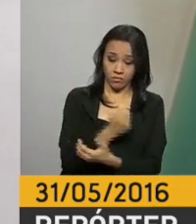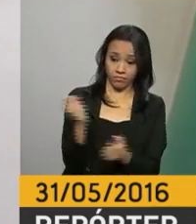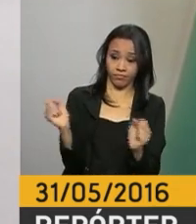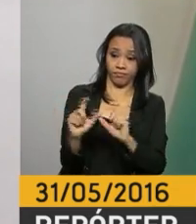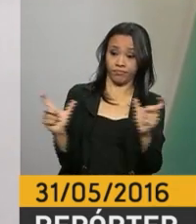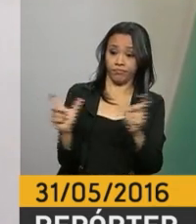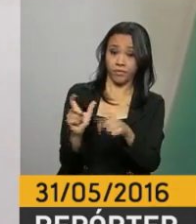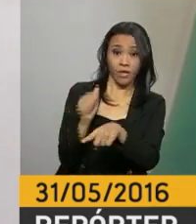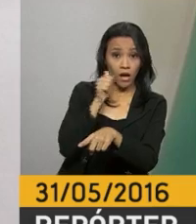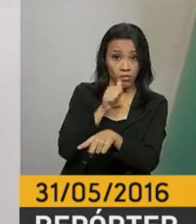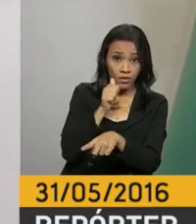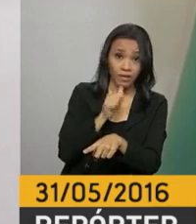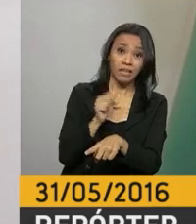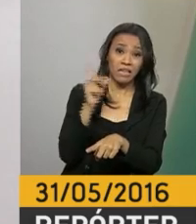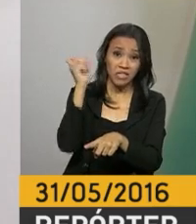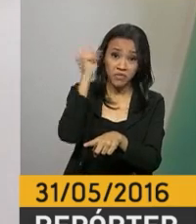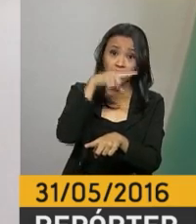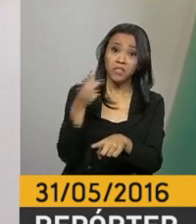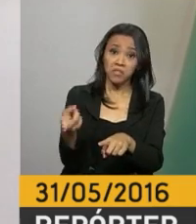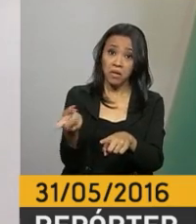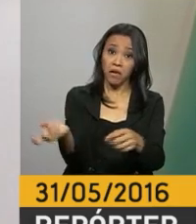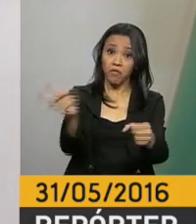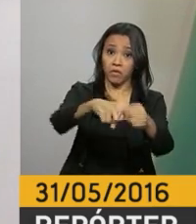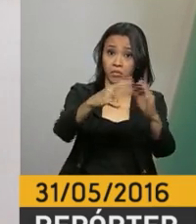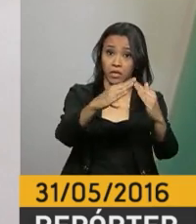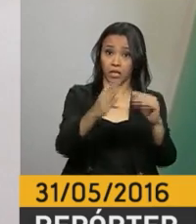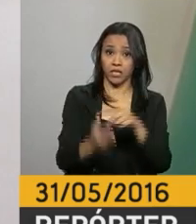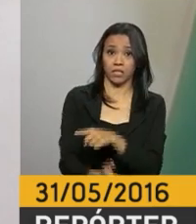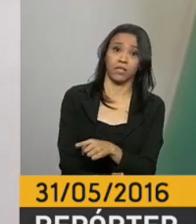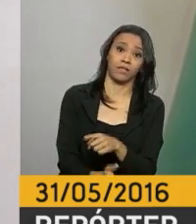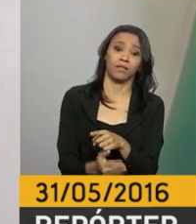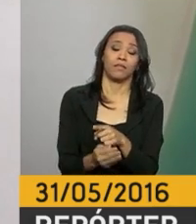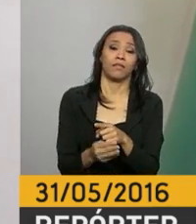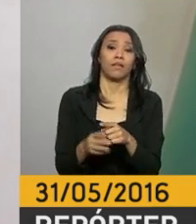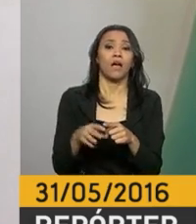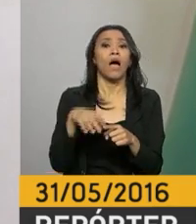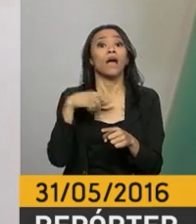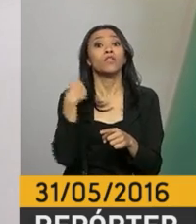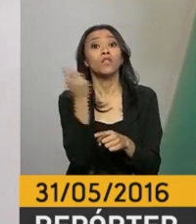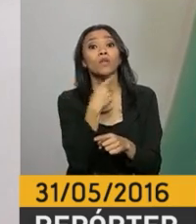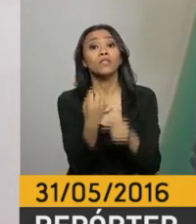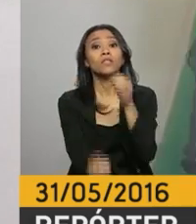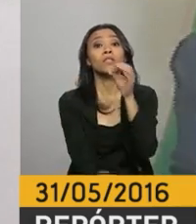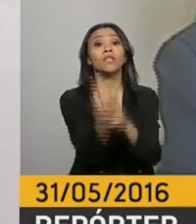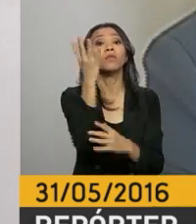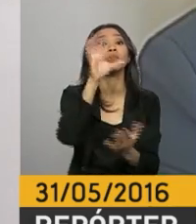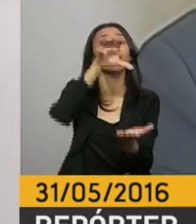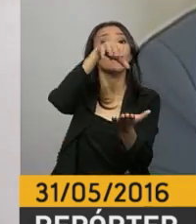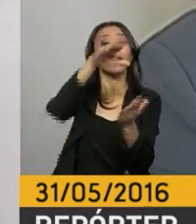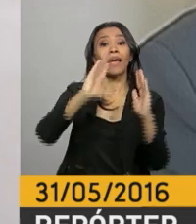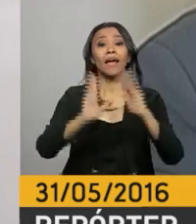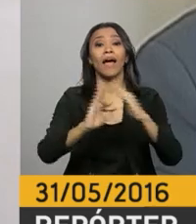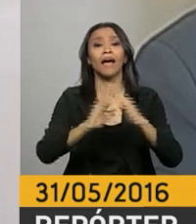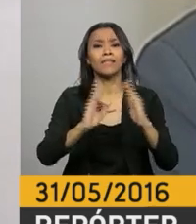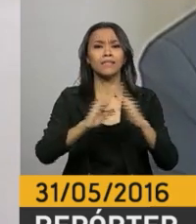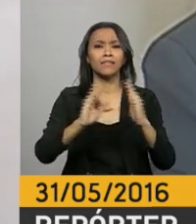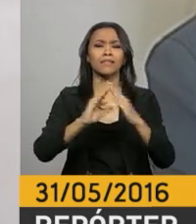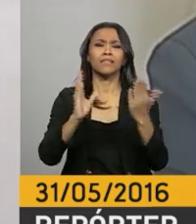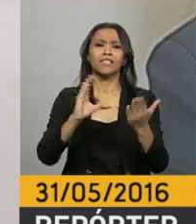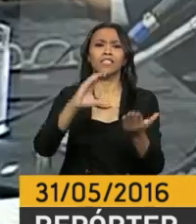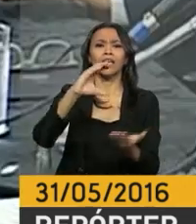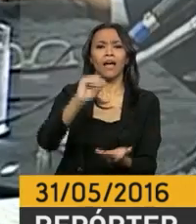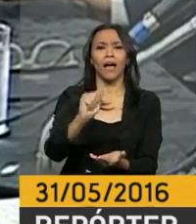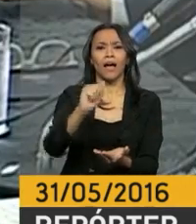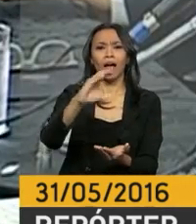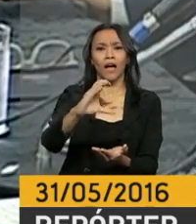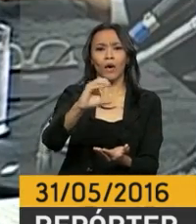tinha dificuldades de voltar para casa. E nós começamos a criar as casas de acolhimento, né? Que é uma coisa que também pode